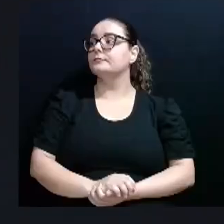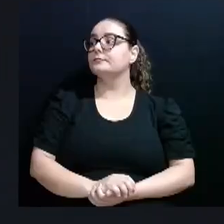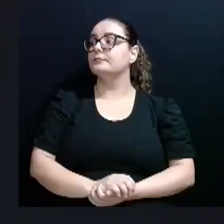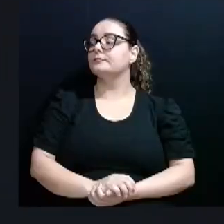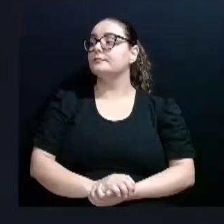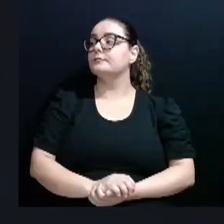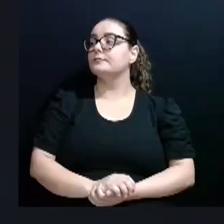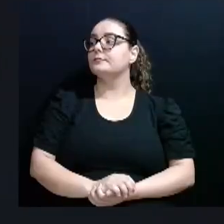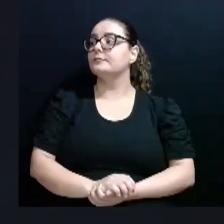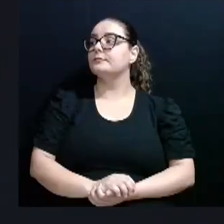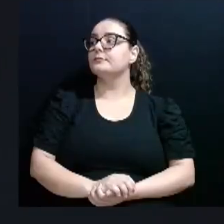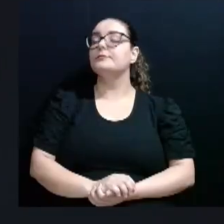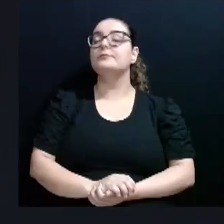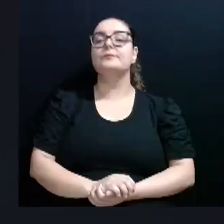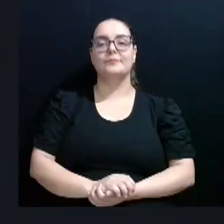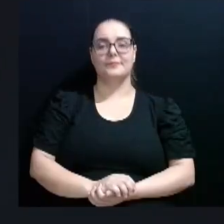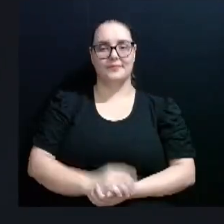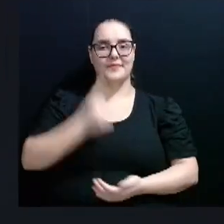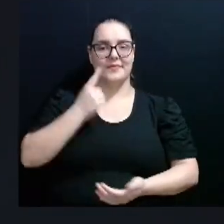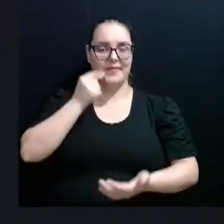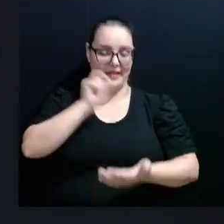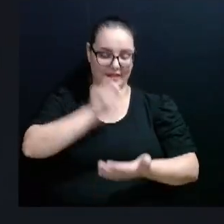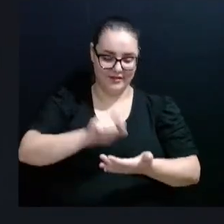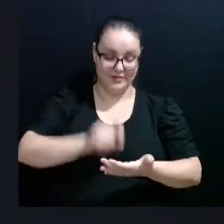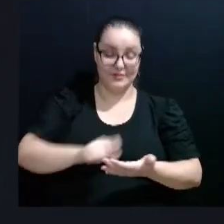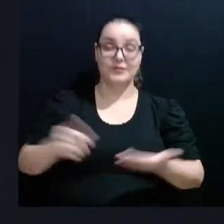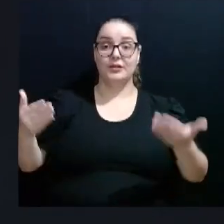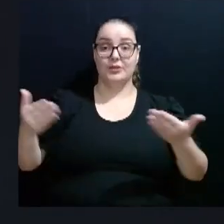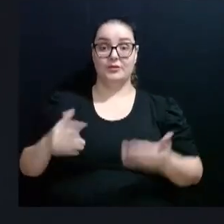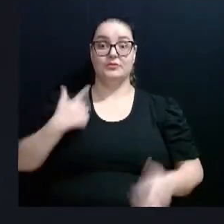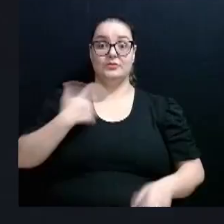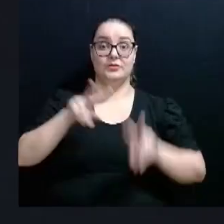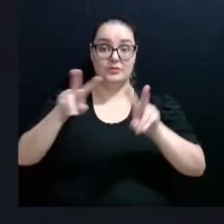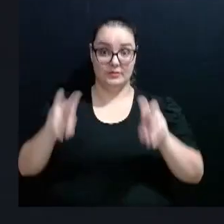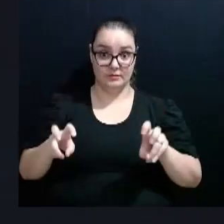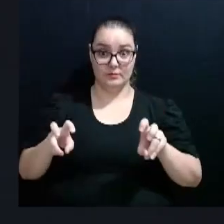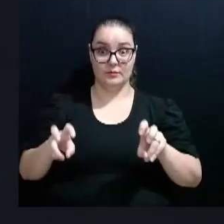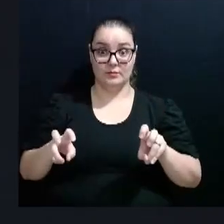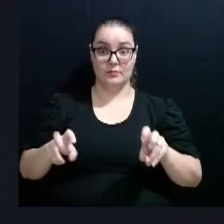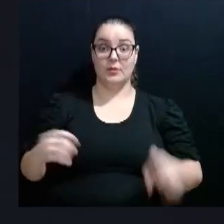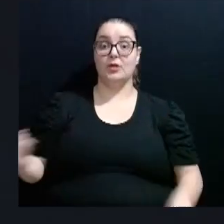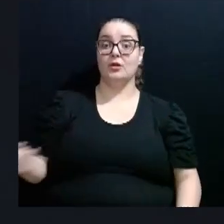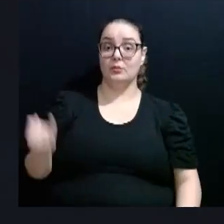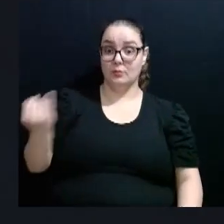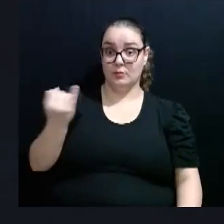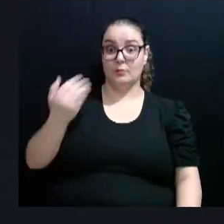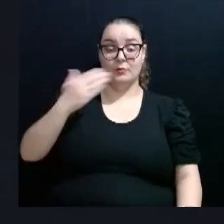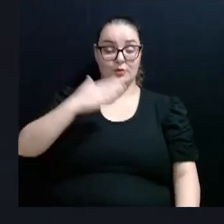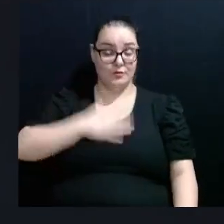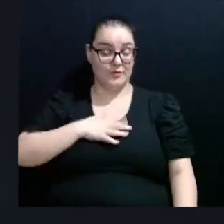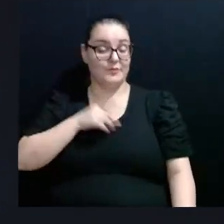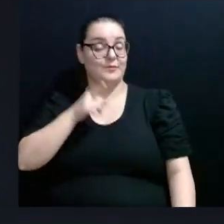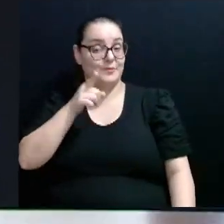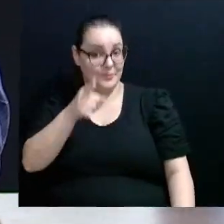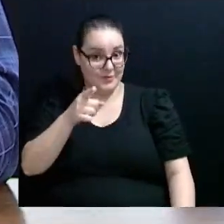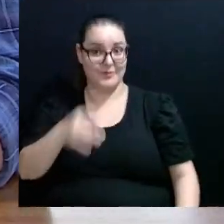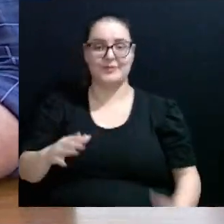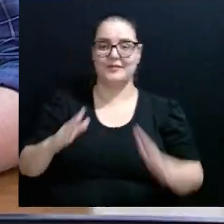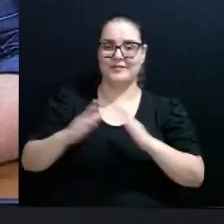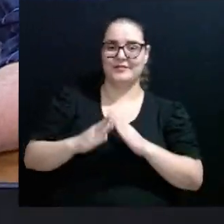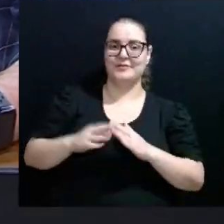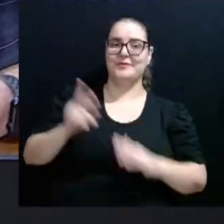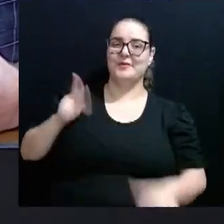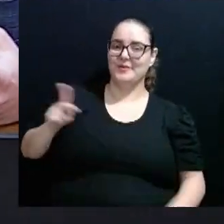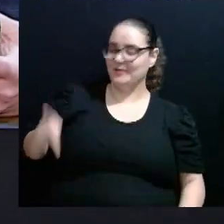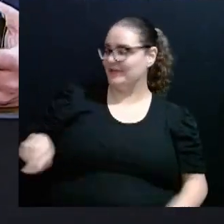Tá no ar mais um Na Ponta do Lápis e hoje o nosso tema é um assunto muito importante para mim, para você que está em casa, para o professor também,